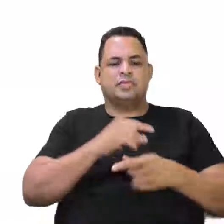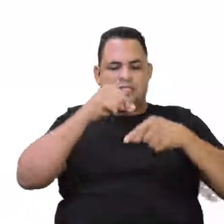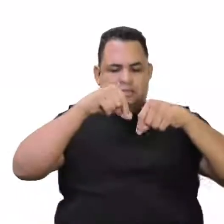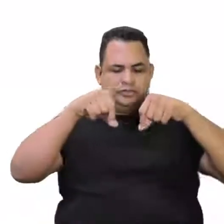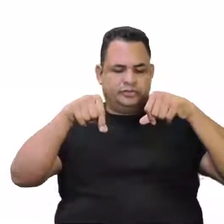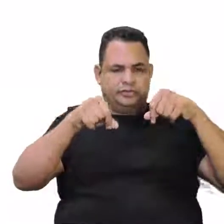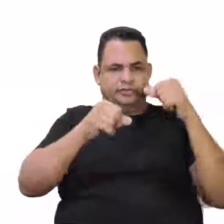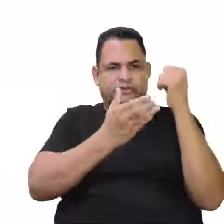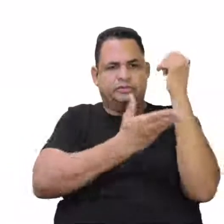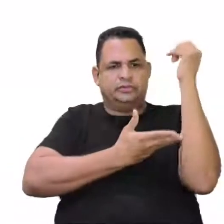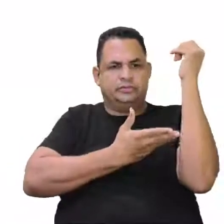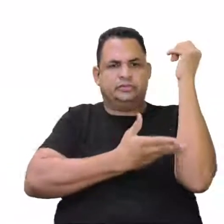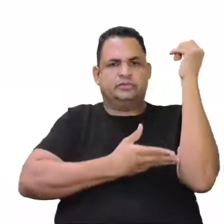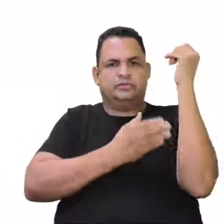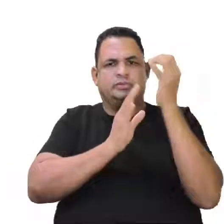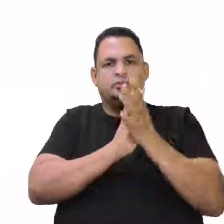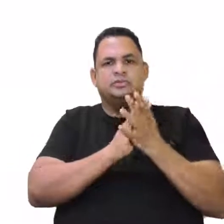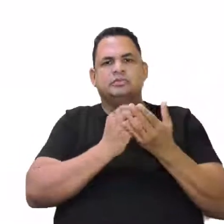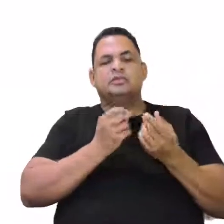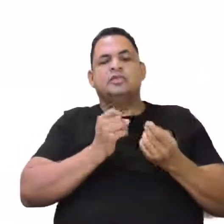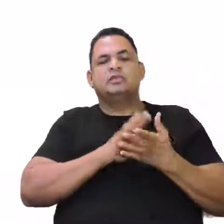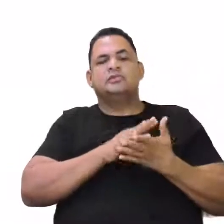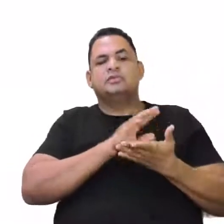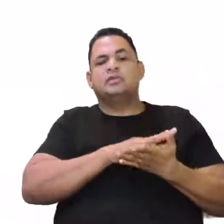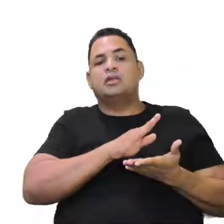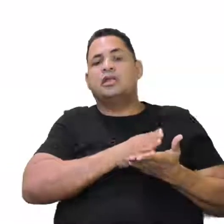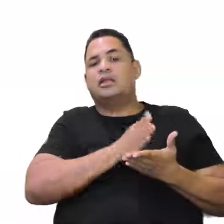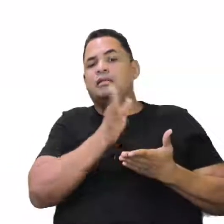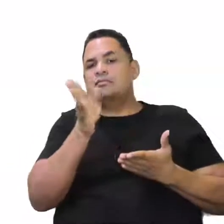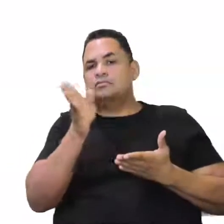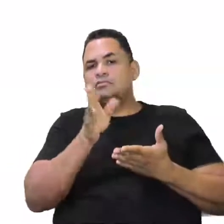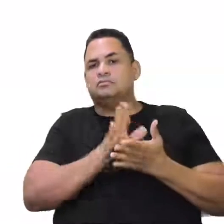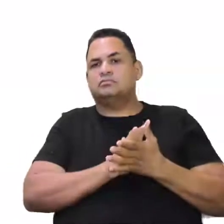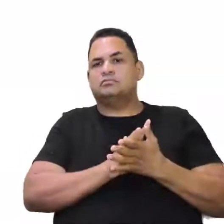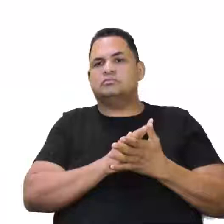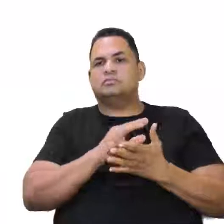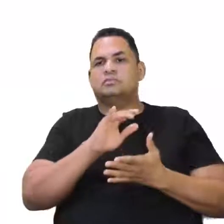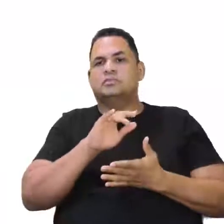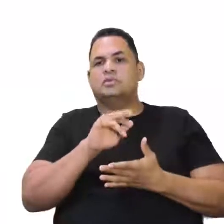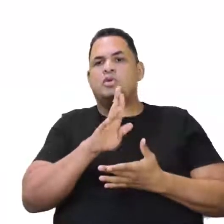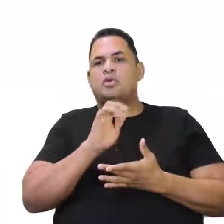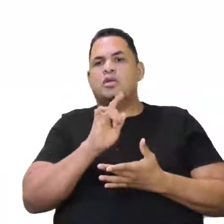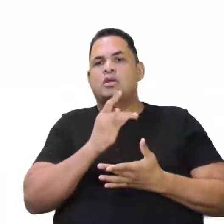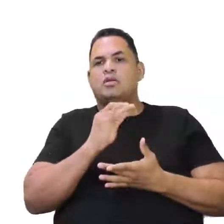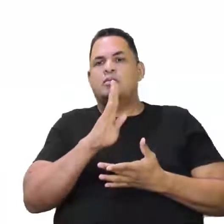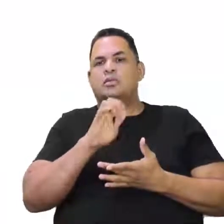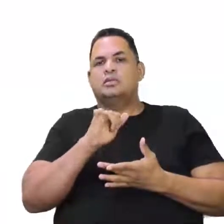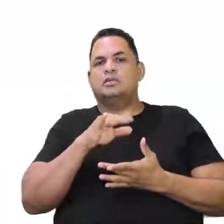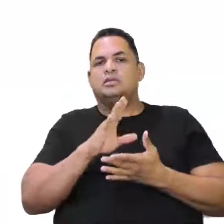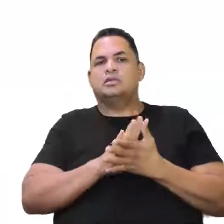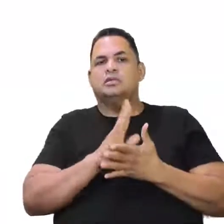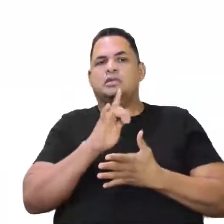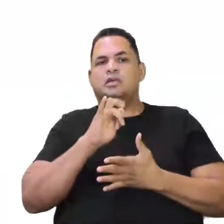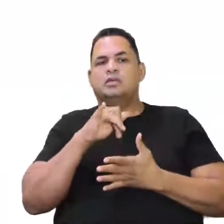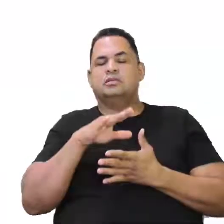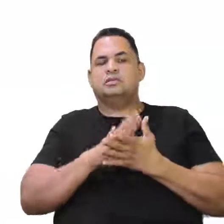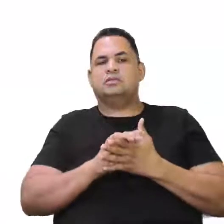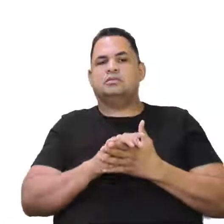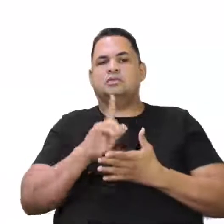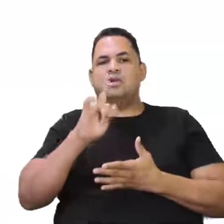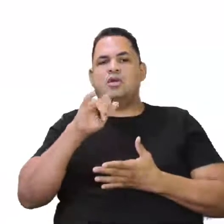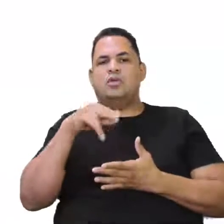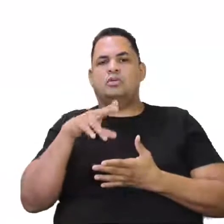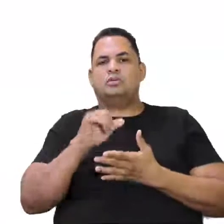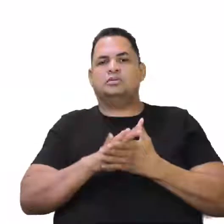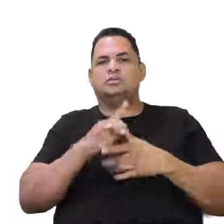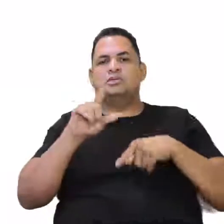Essas sementes foram contrabandeadas para o Royal Botanic Garden, Londres. E